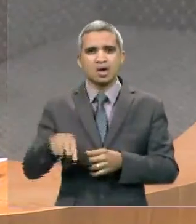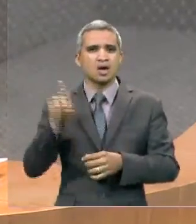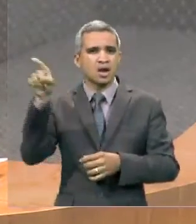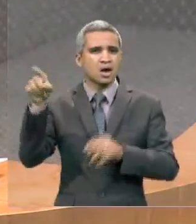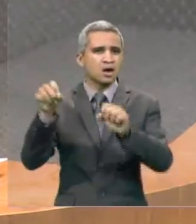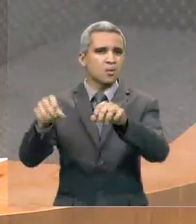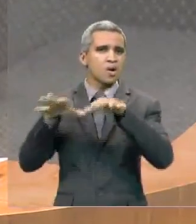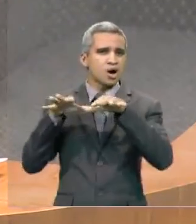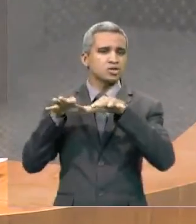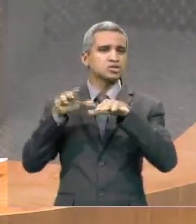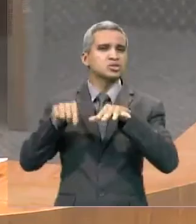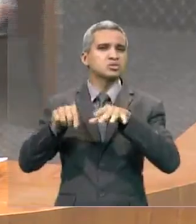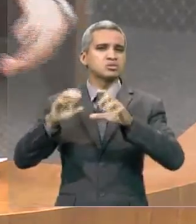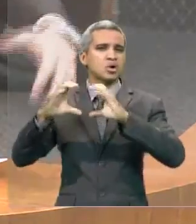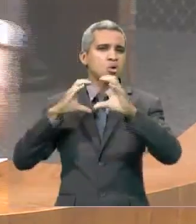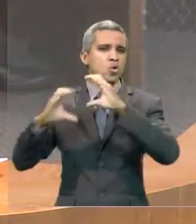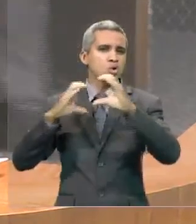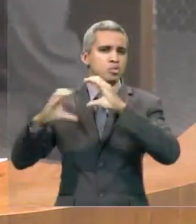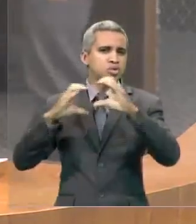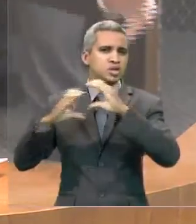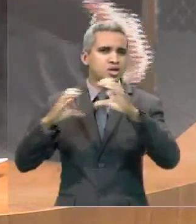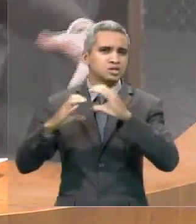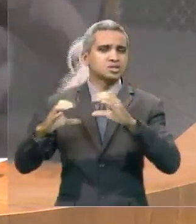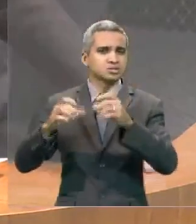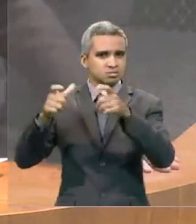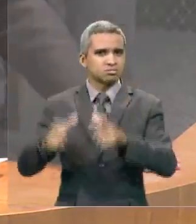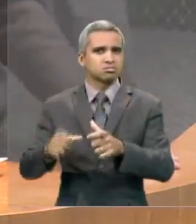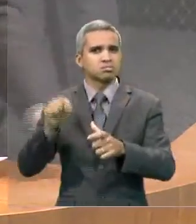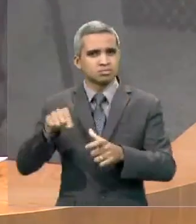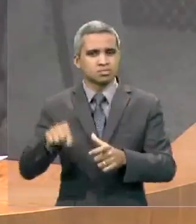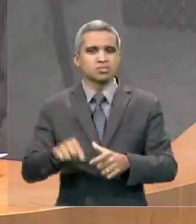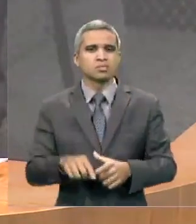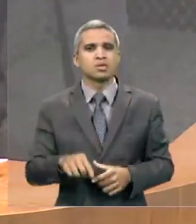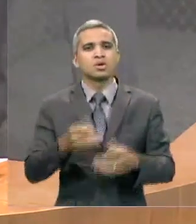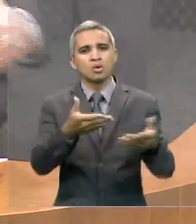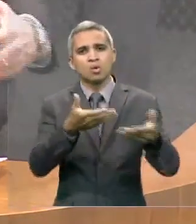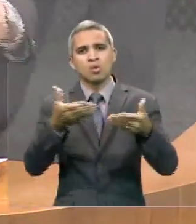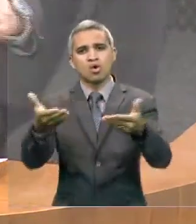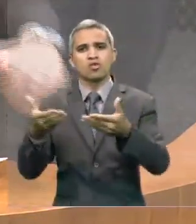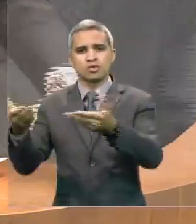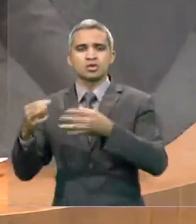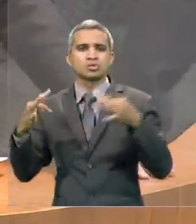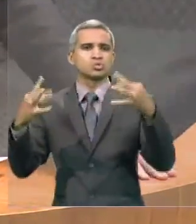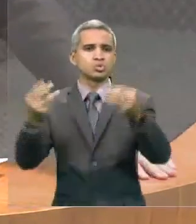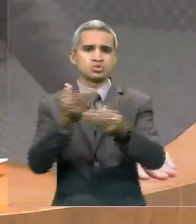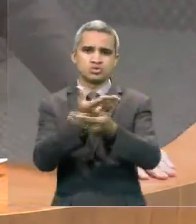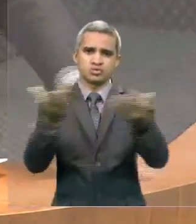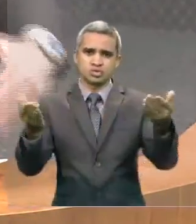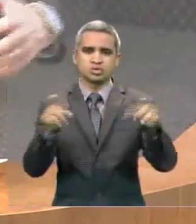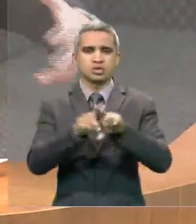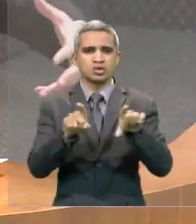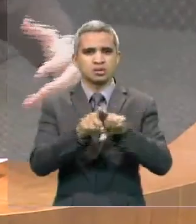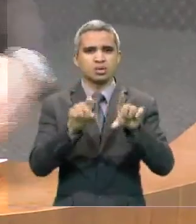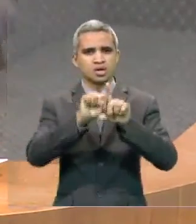possa, assim, convidar todos os deputados aqui presentes, assim como toda a sociedade civil,